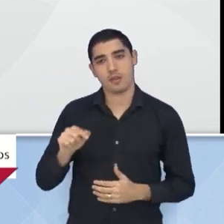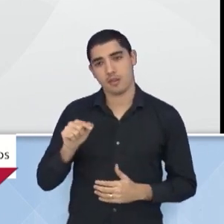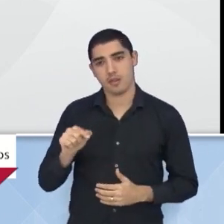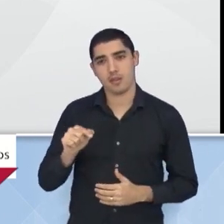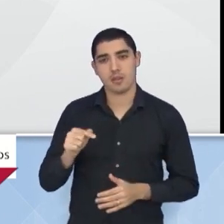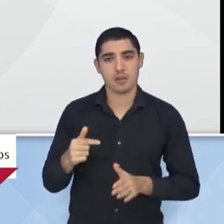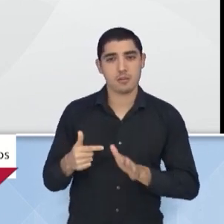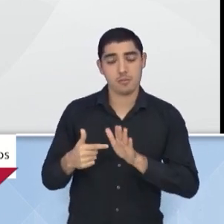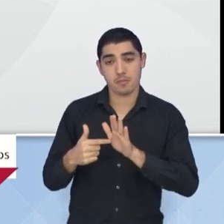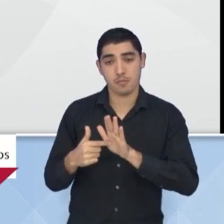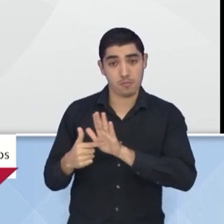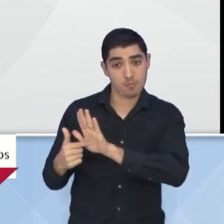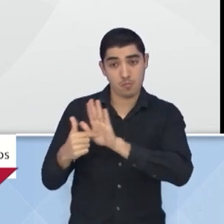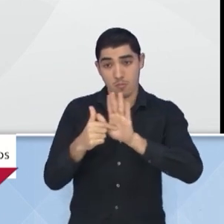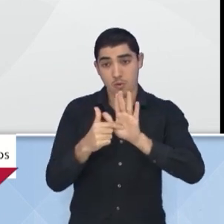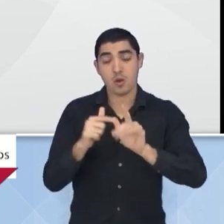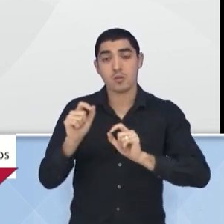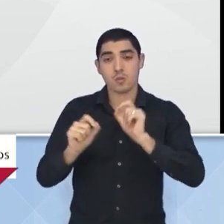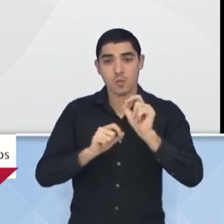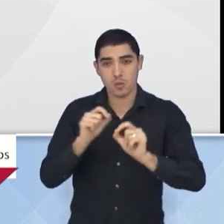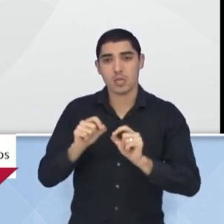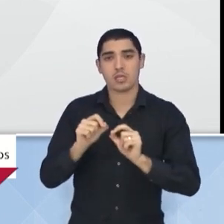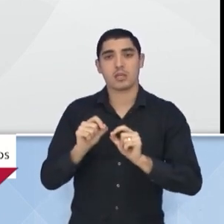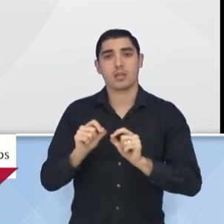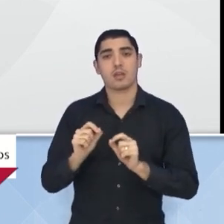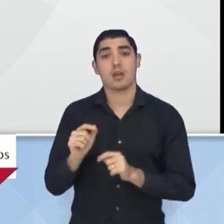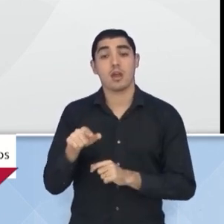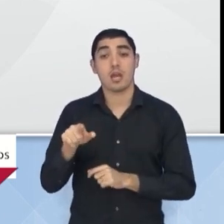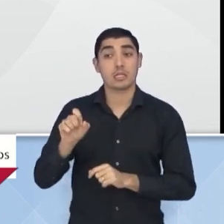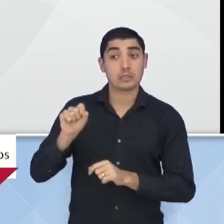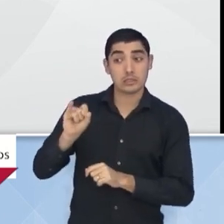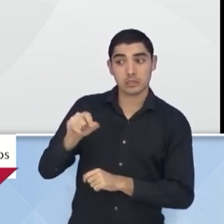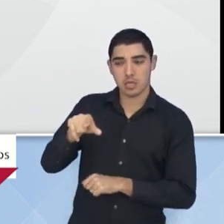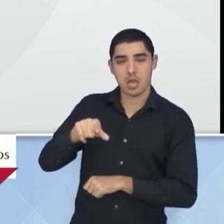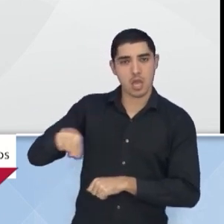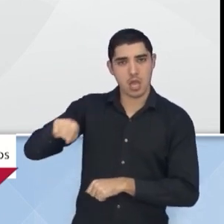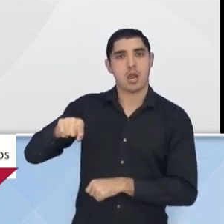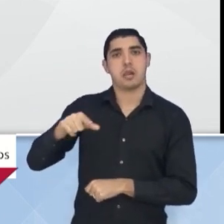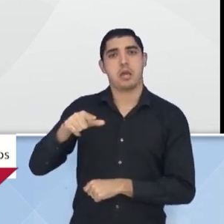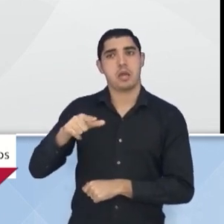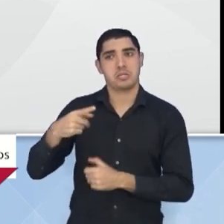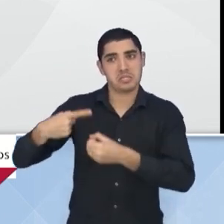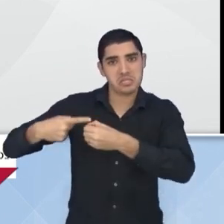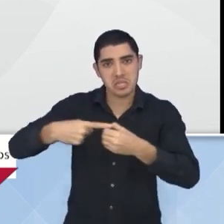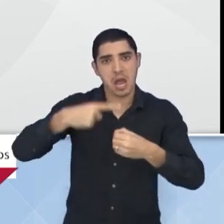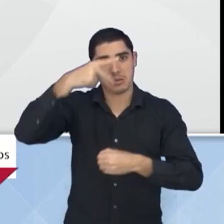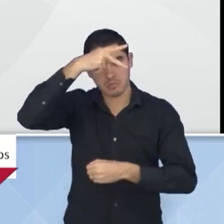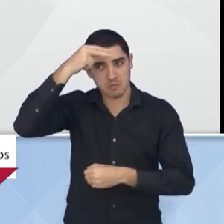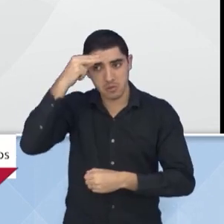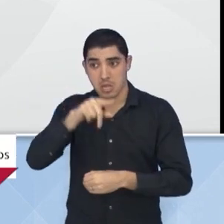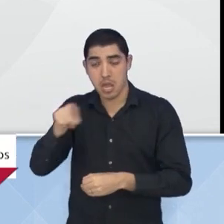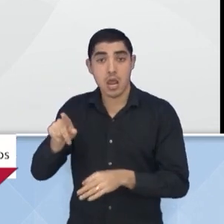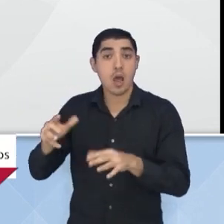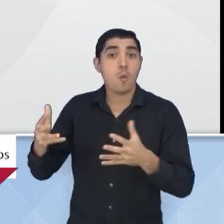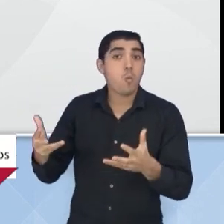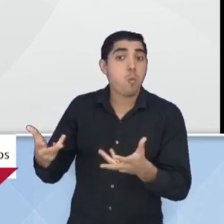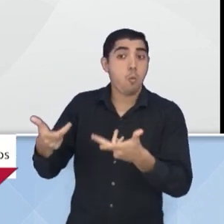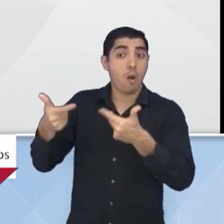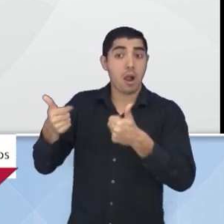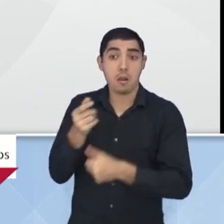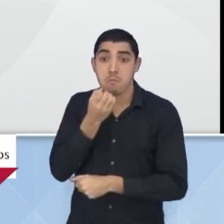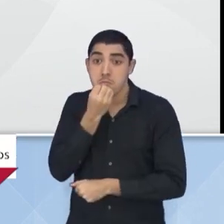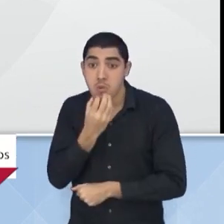mede a qualidade da estão dos recursos públicos sob a ótica dos insumos processos e resultados